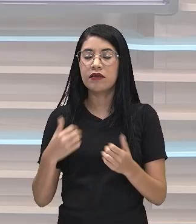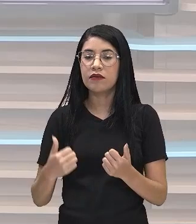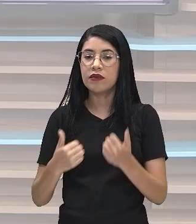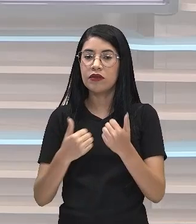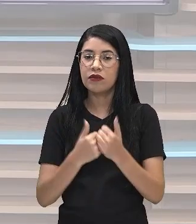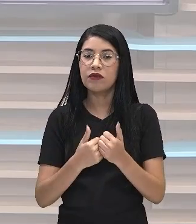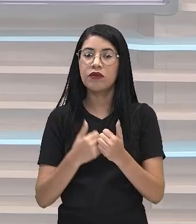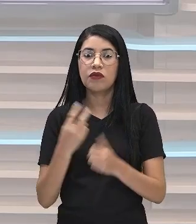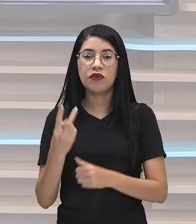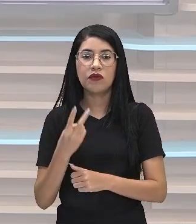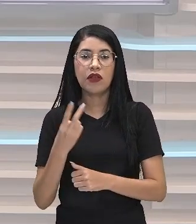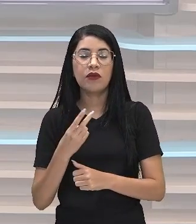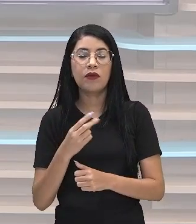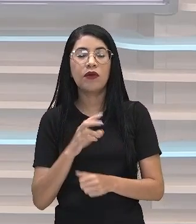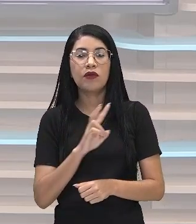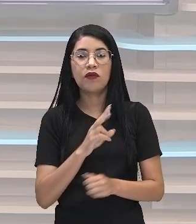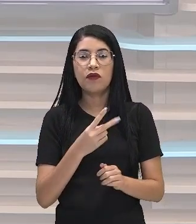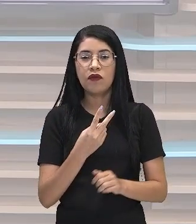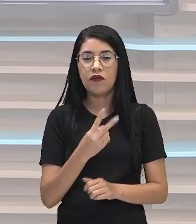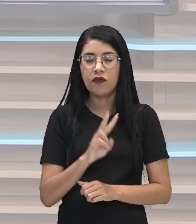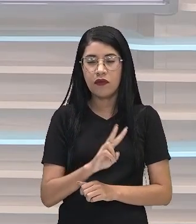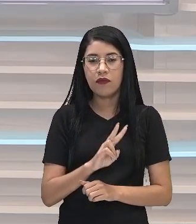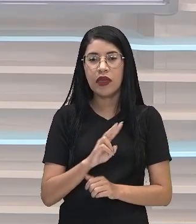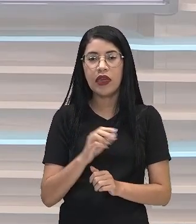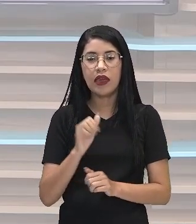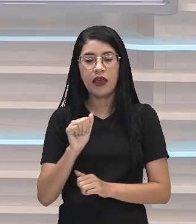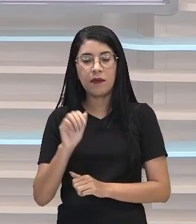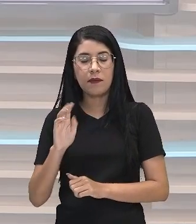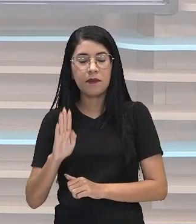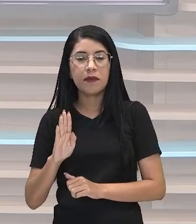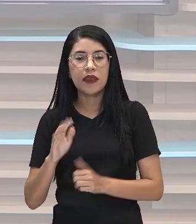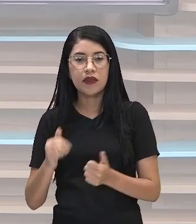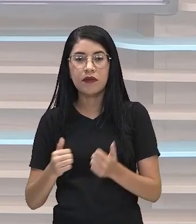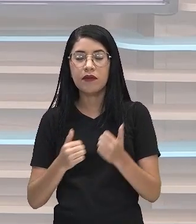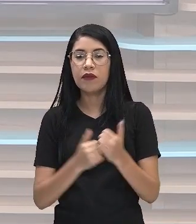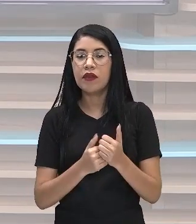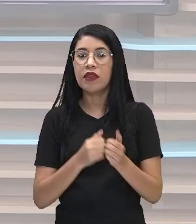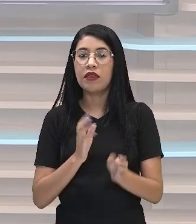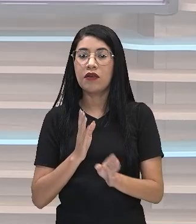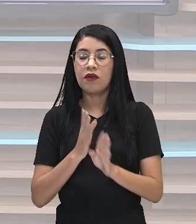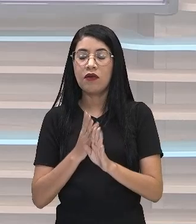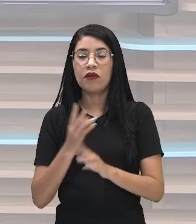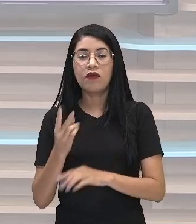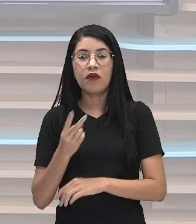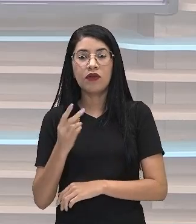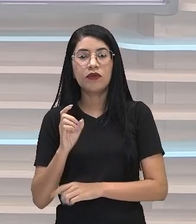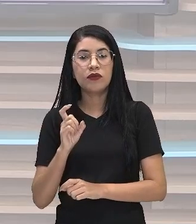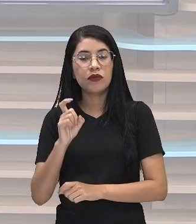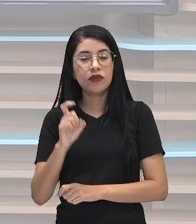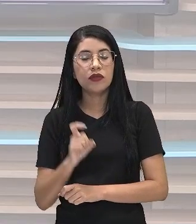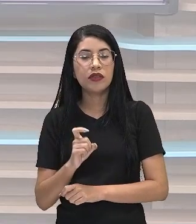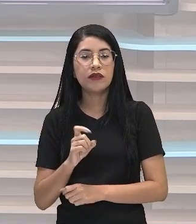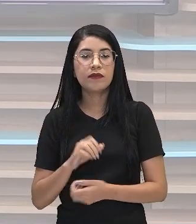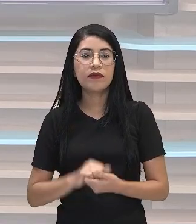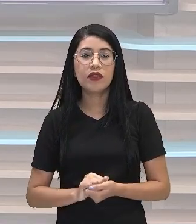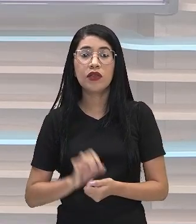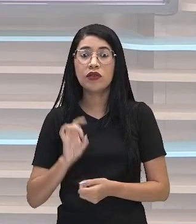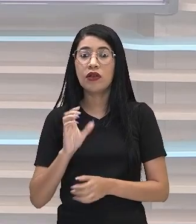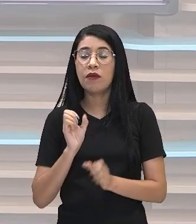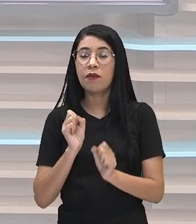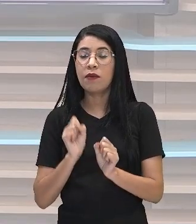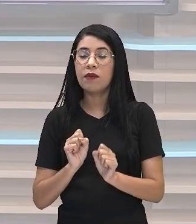substituições necessárias, né, como a gente fez aqui para resolver a questão, e encontrou o valor do x. Nesse caso, só poderia ser 3,